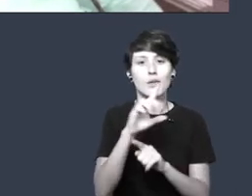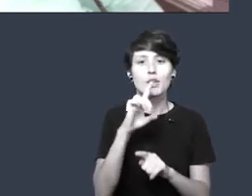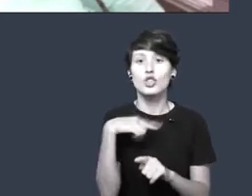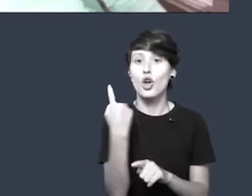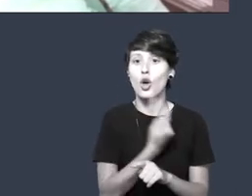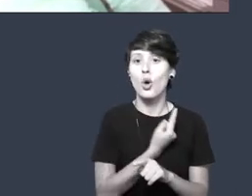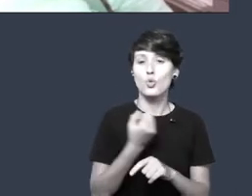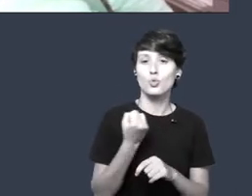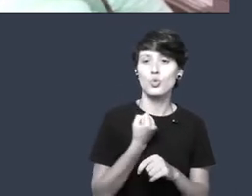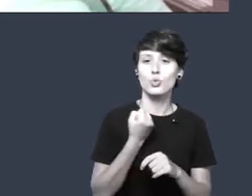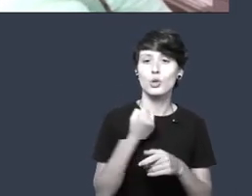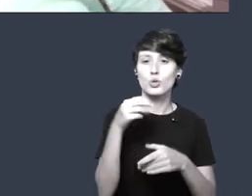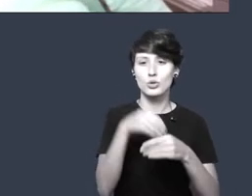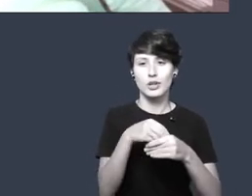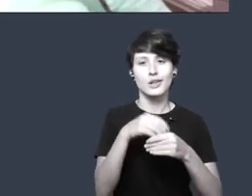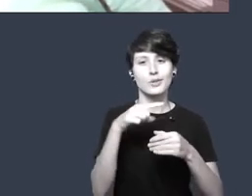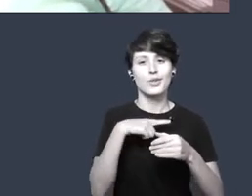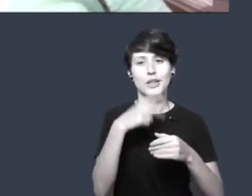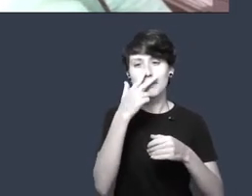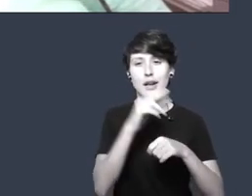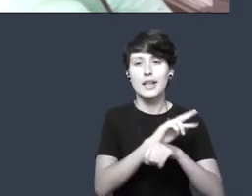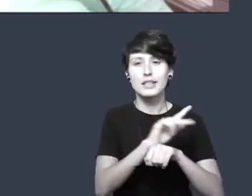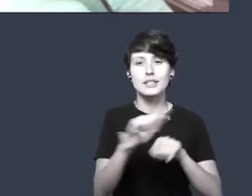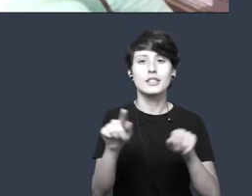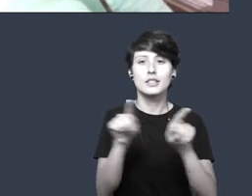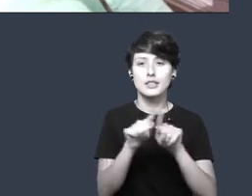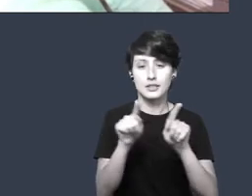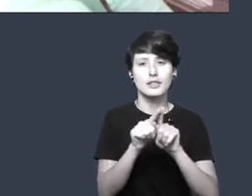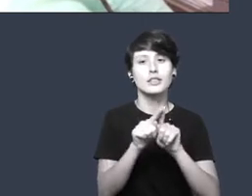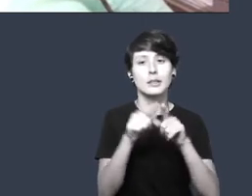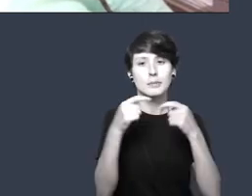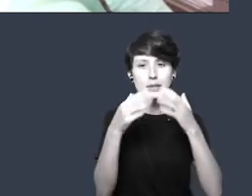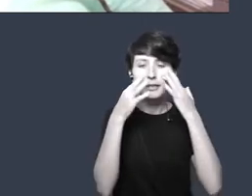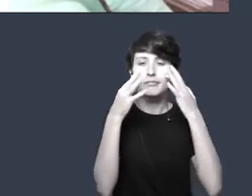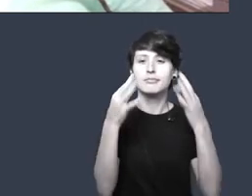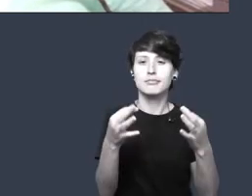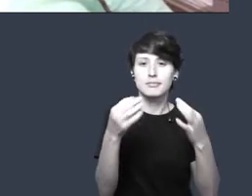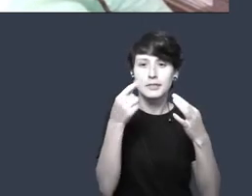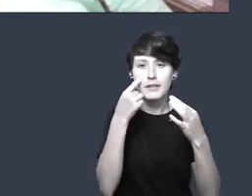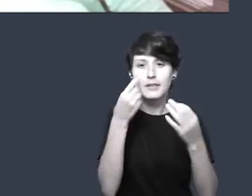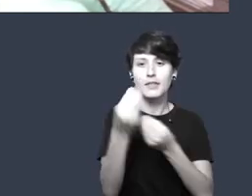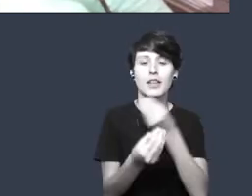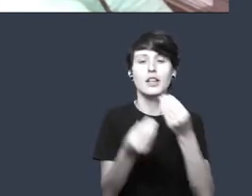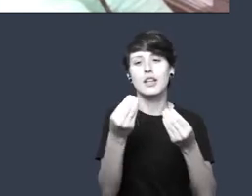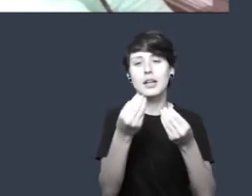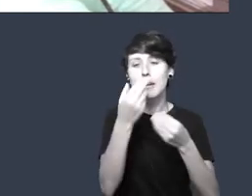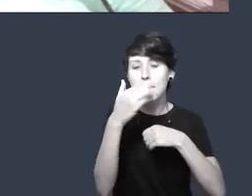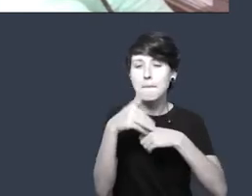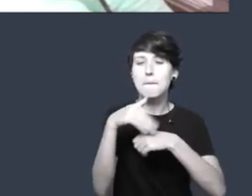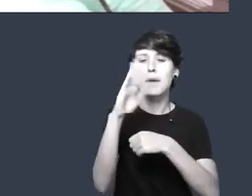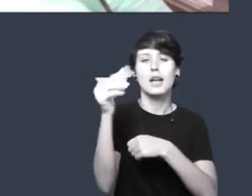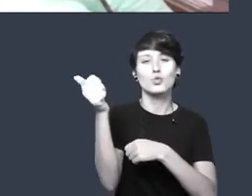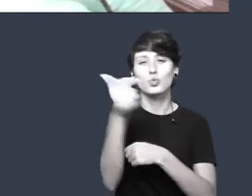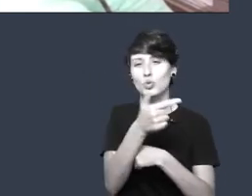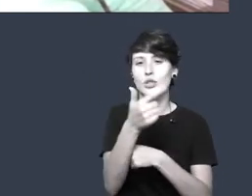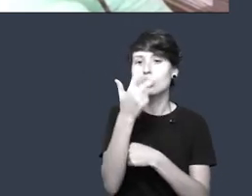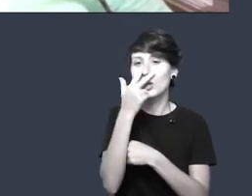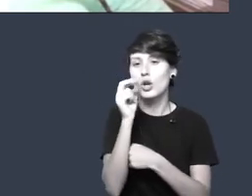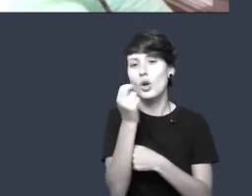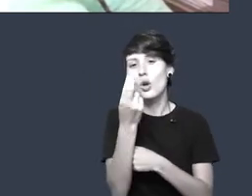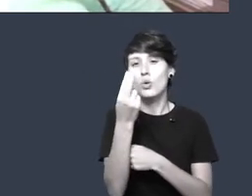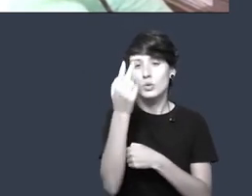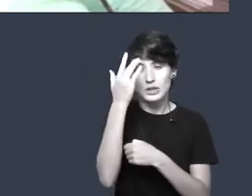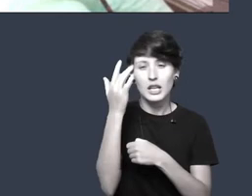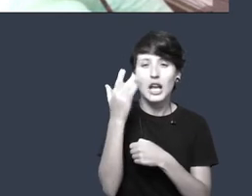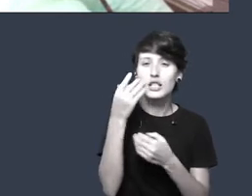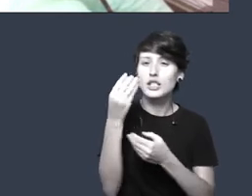né? Atrás do número tem muito mais do que isso. Então, a gente tem que ver além dos números, né? Será exatamente isso? Será que o